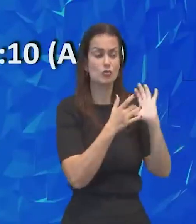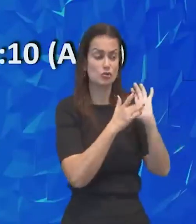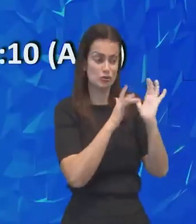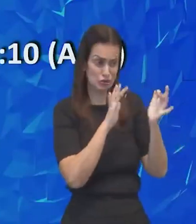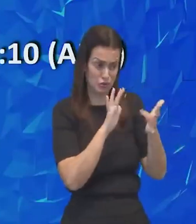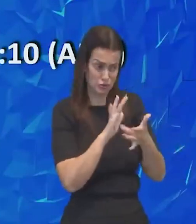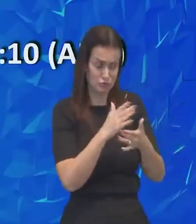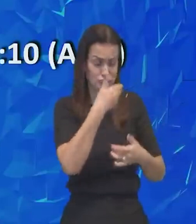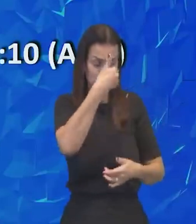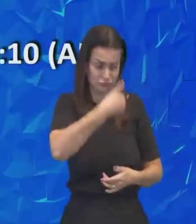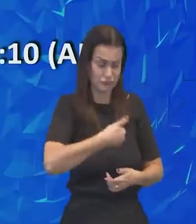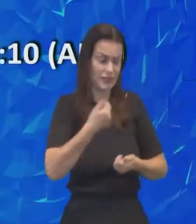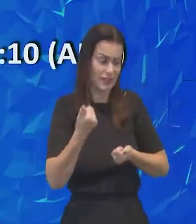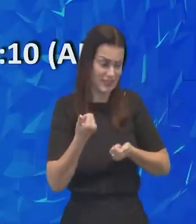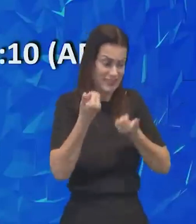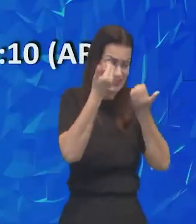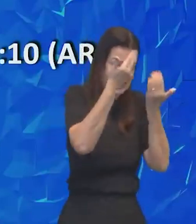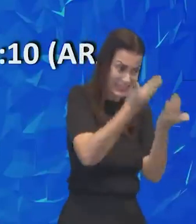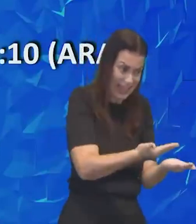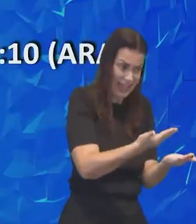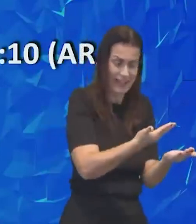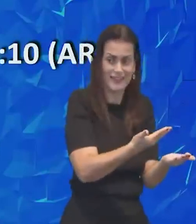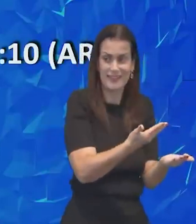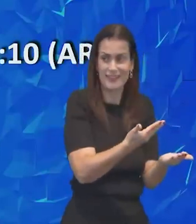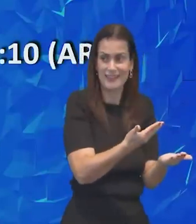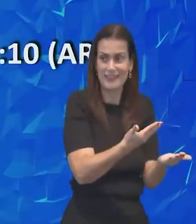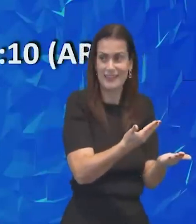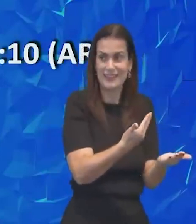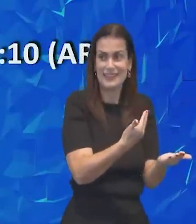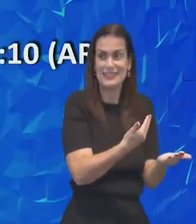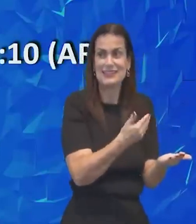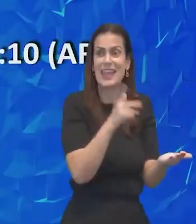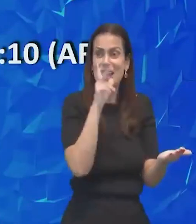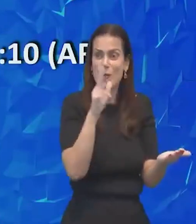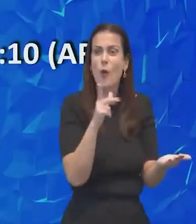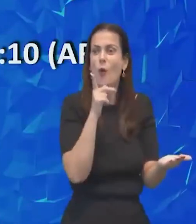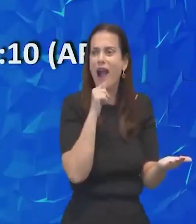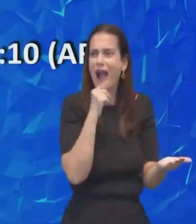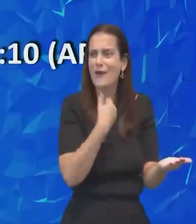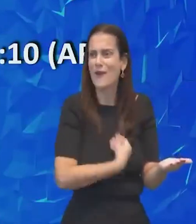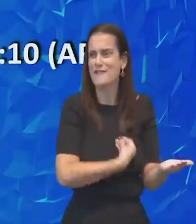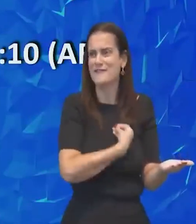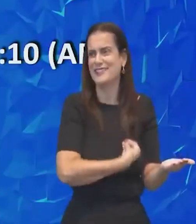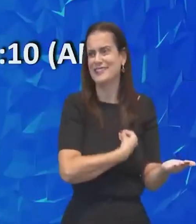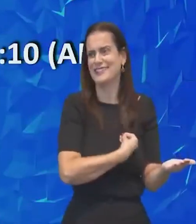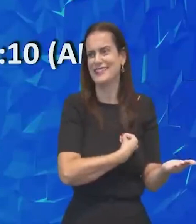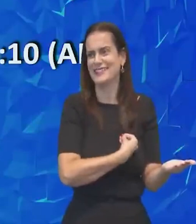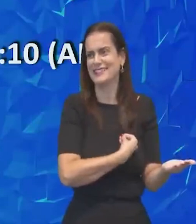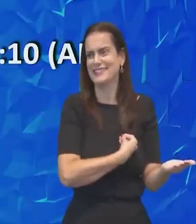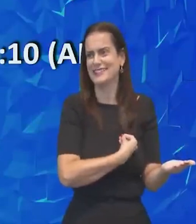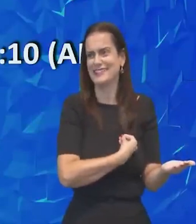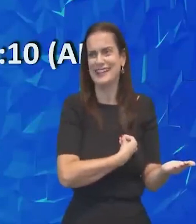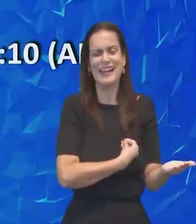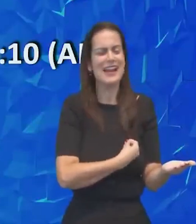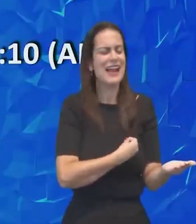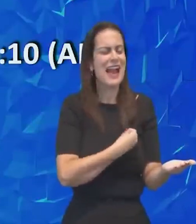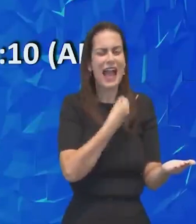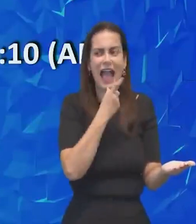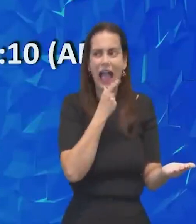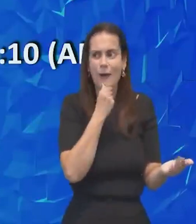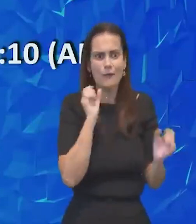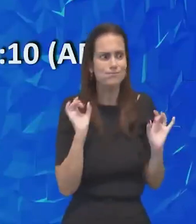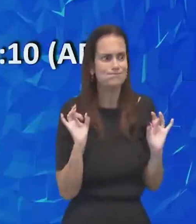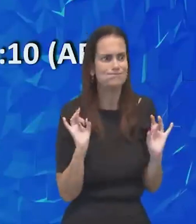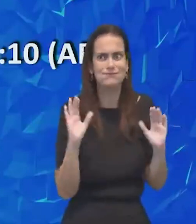ele te haveria dado a água viva, ou em outra versão, a água da vida.